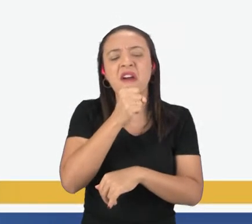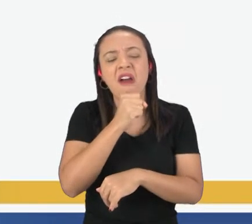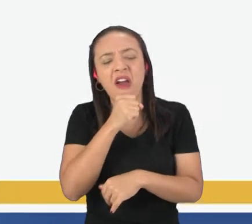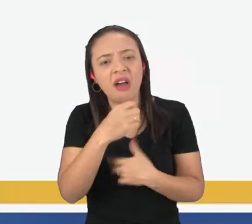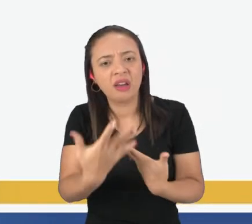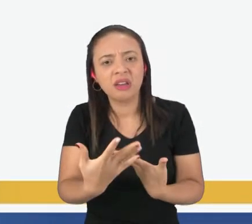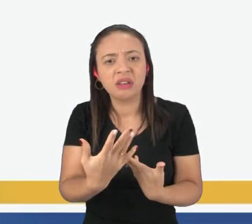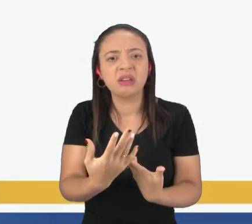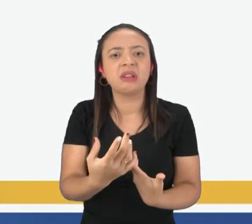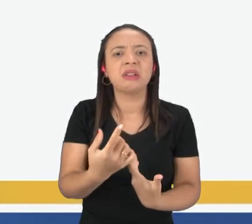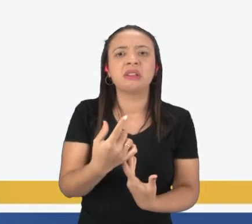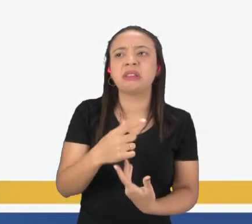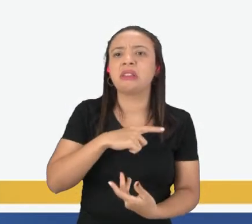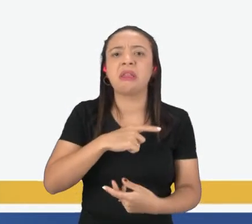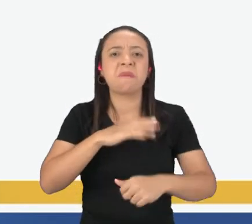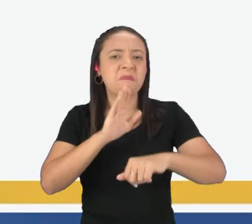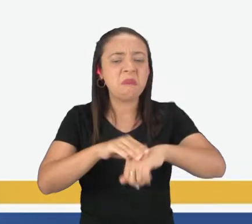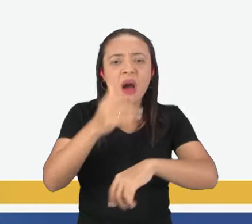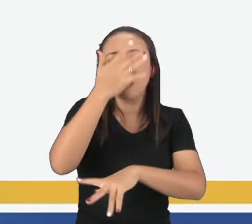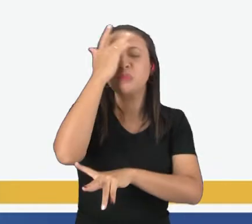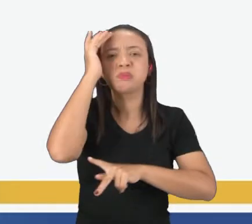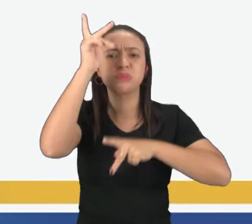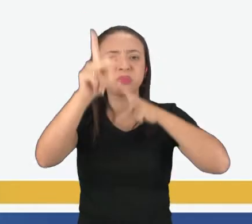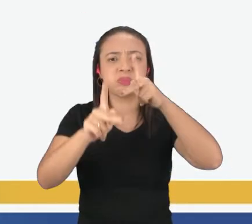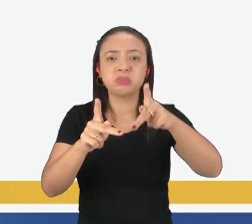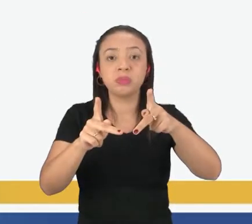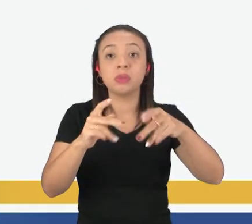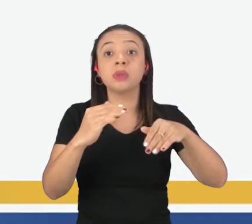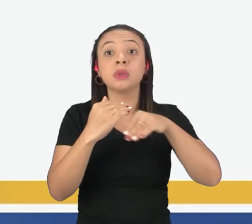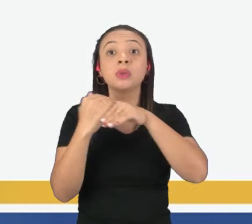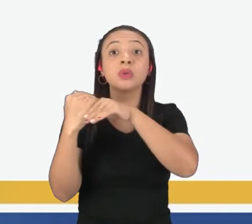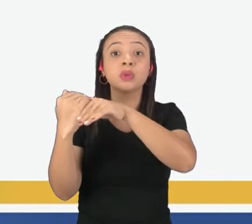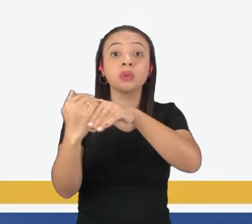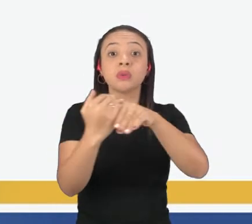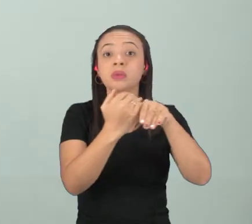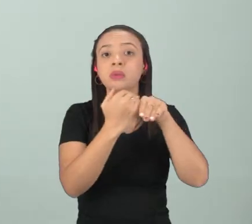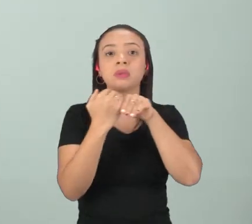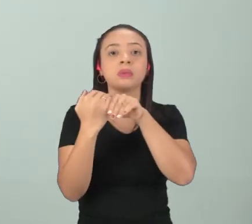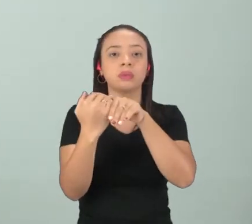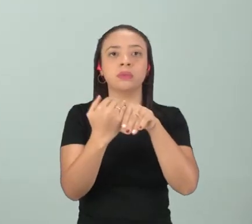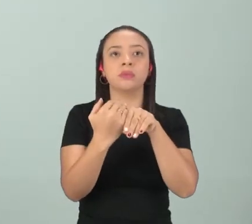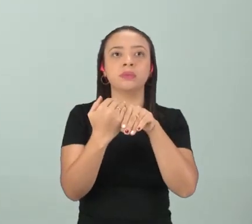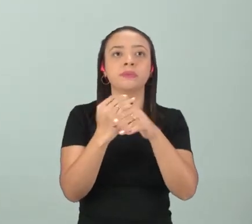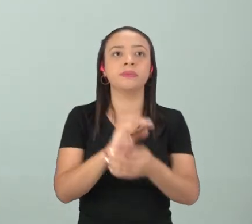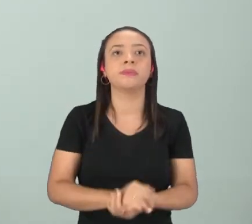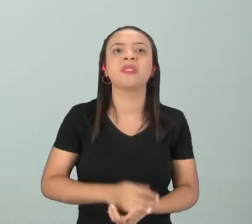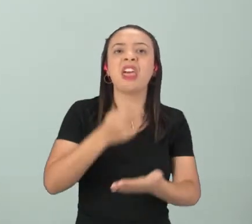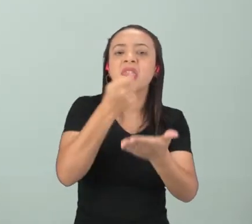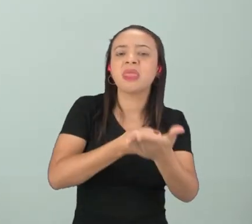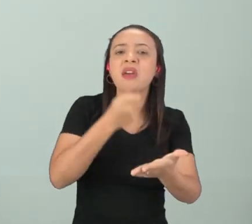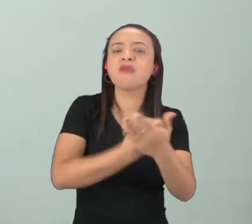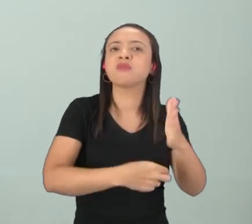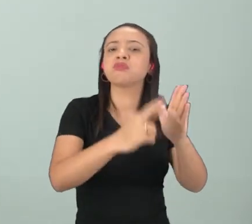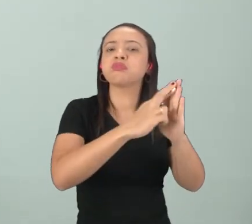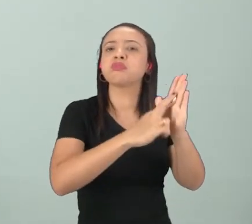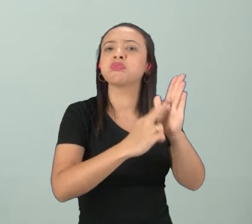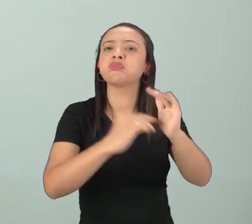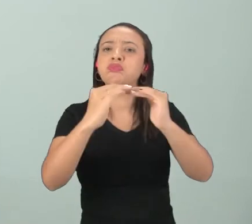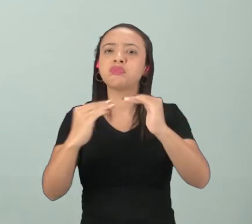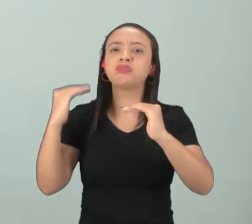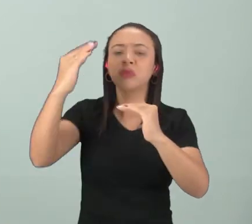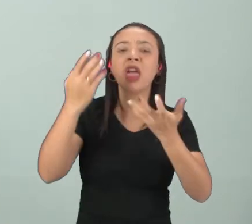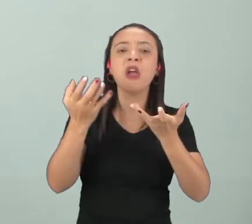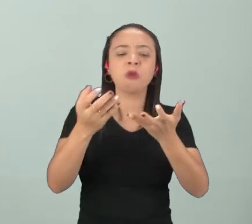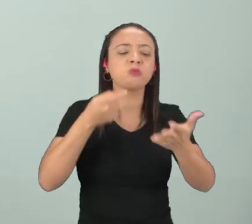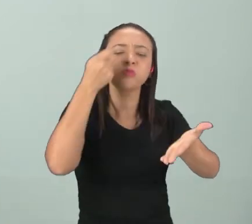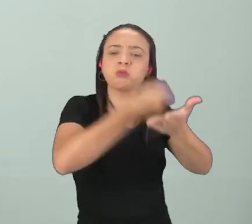Uma religião que tem 1 milhão de adeptos, uma religião que tem 100 mil adeptos, elas têm o mesmo valor. Defender sua doutrina como superior. Não,